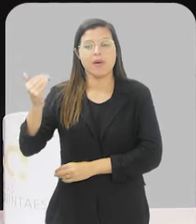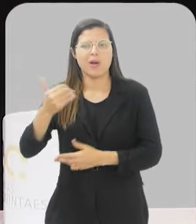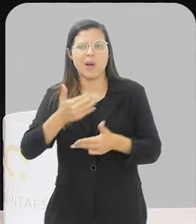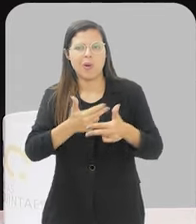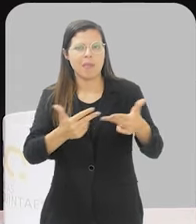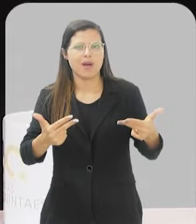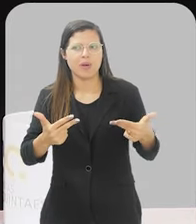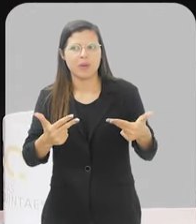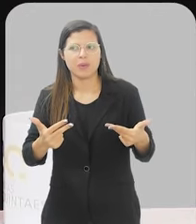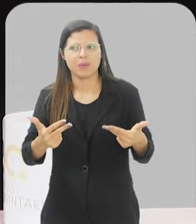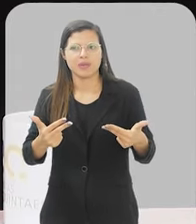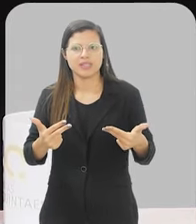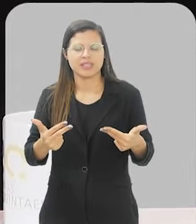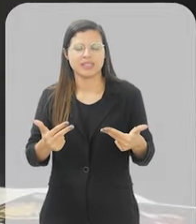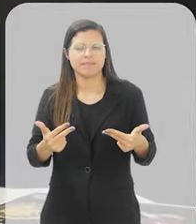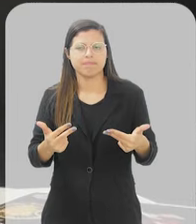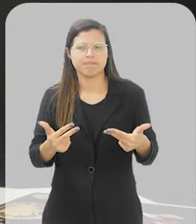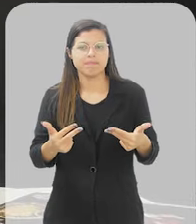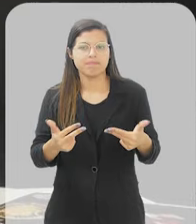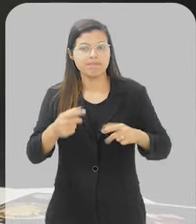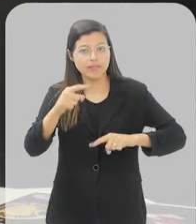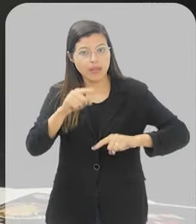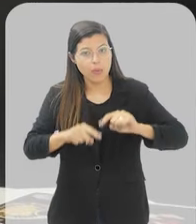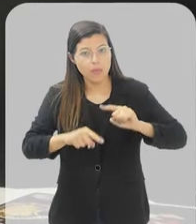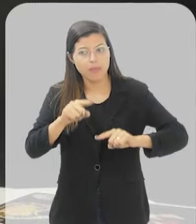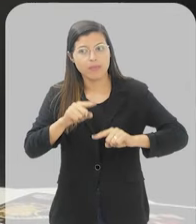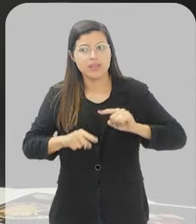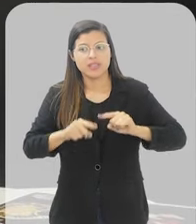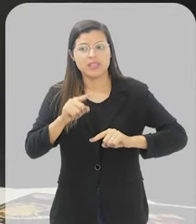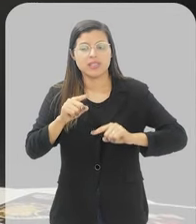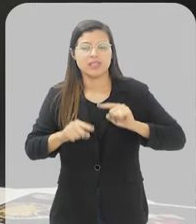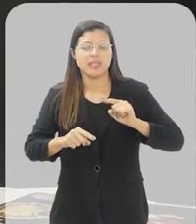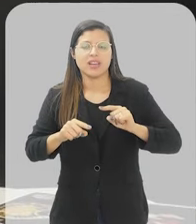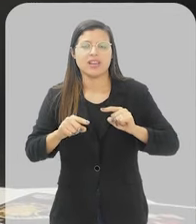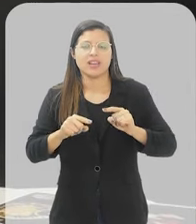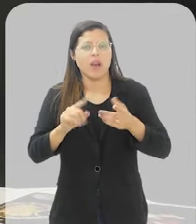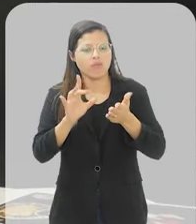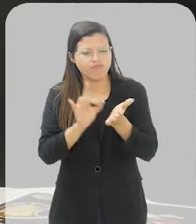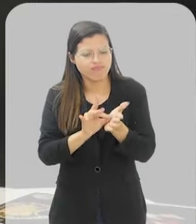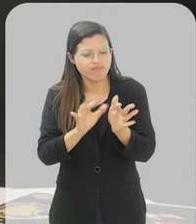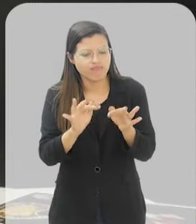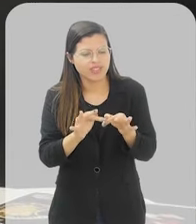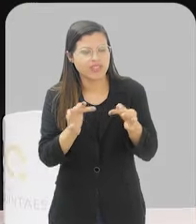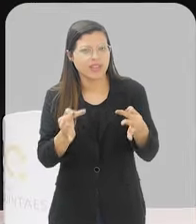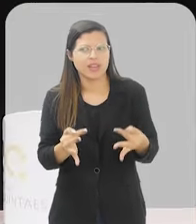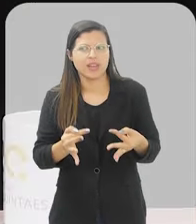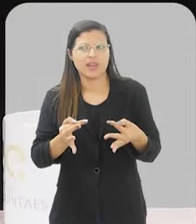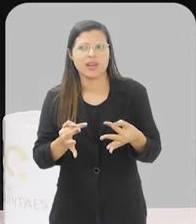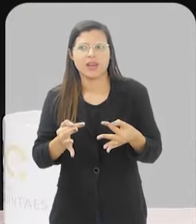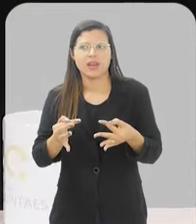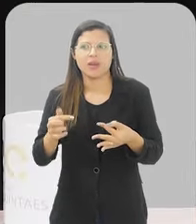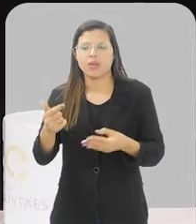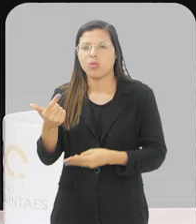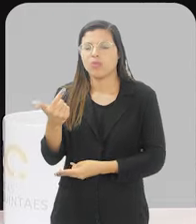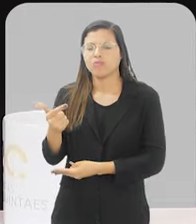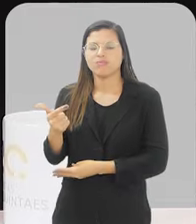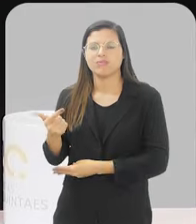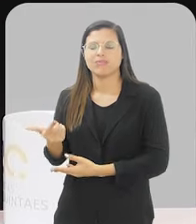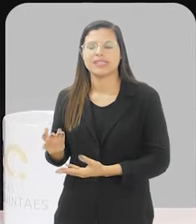uma coisa mais. Com o material que tem Originalidade, né? mais a mão, com originalidade. Aquela coisa que tem mais a mão.